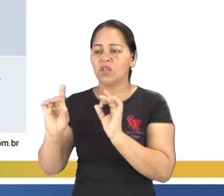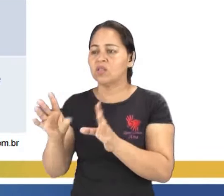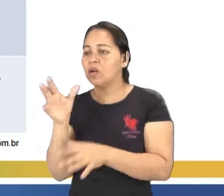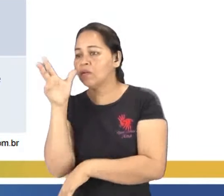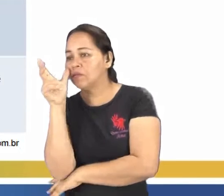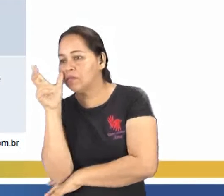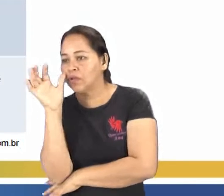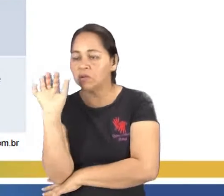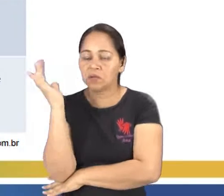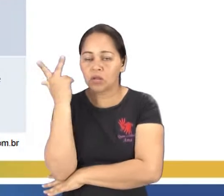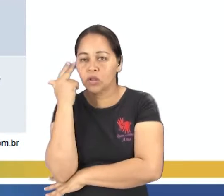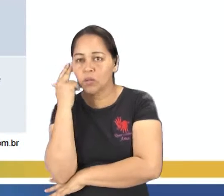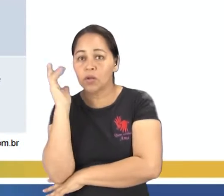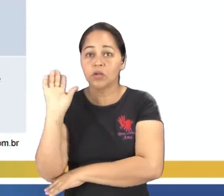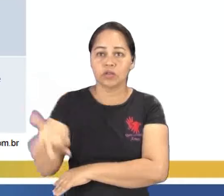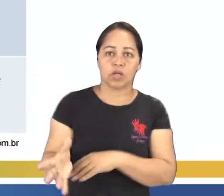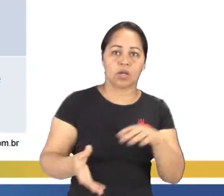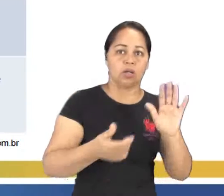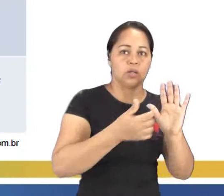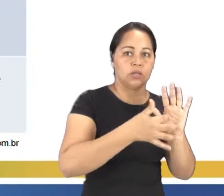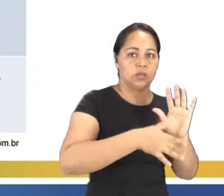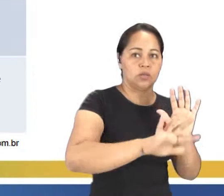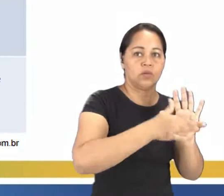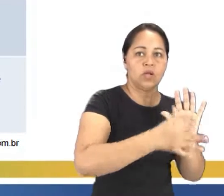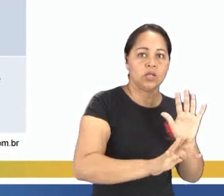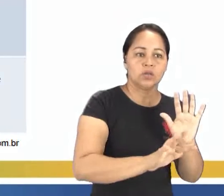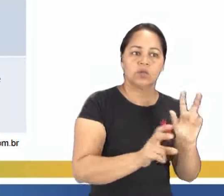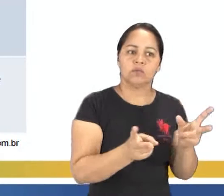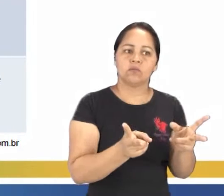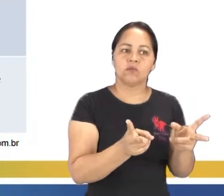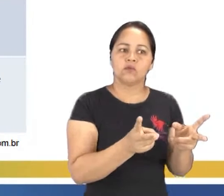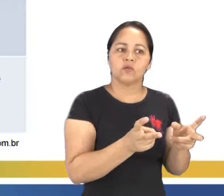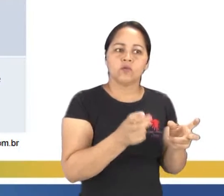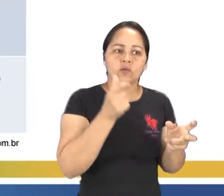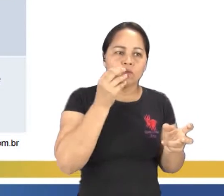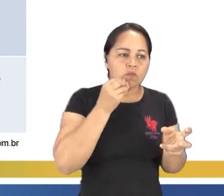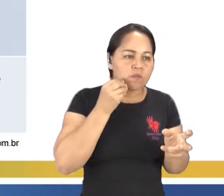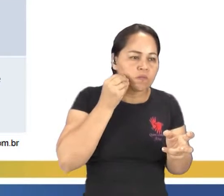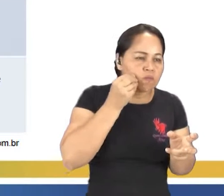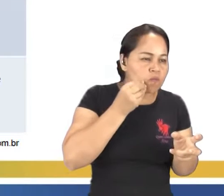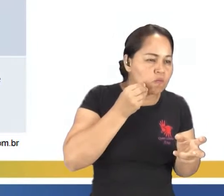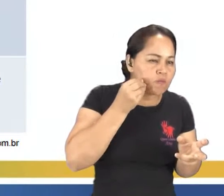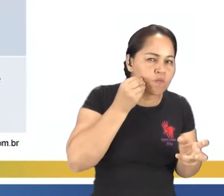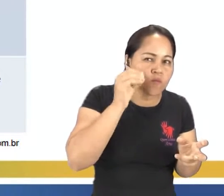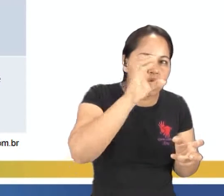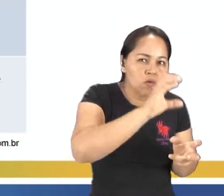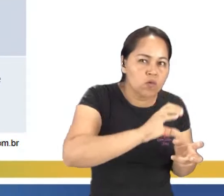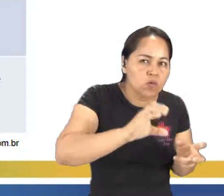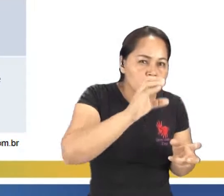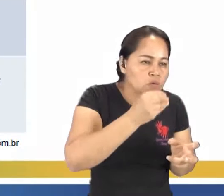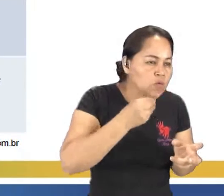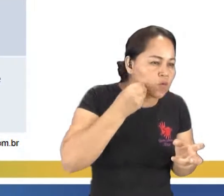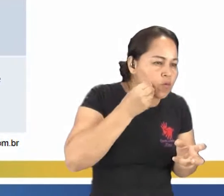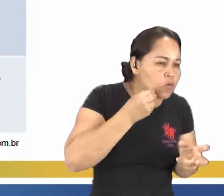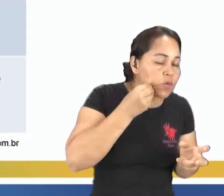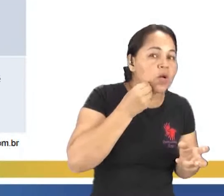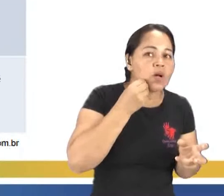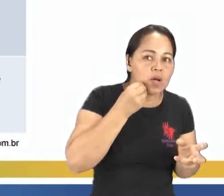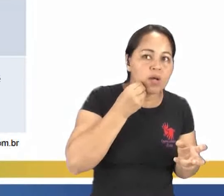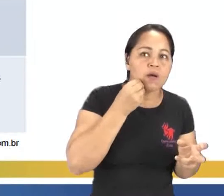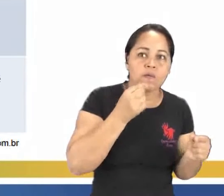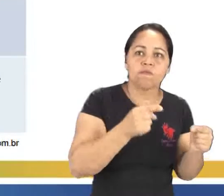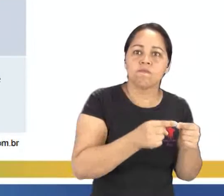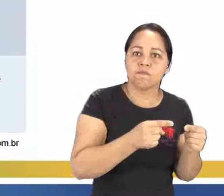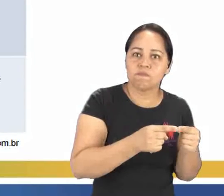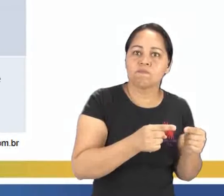espectador. E no naturalismo, não. Ele observa e experimenta. Por isso, a experiência